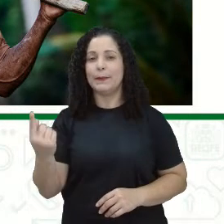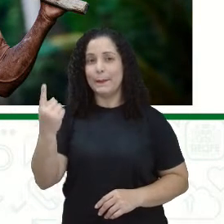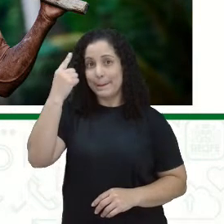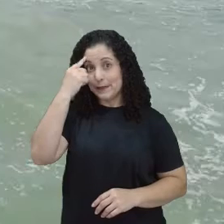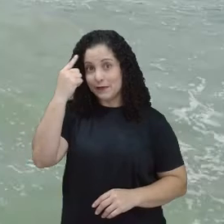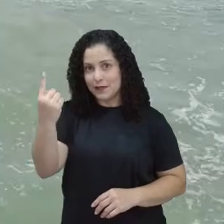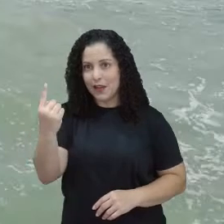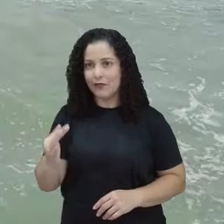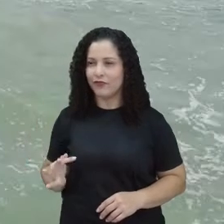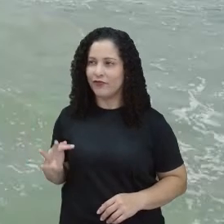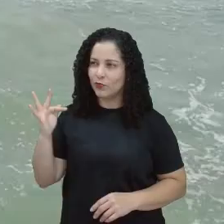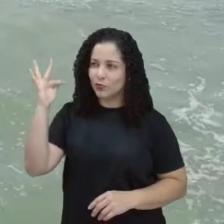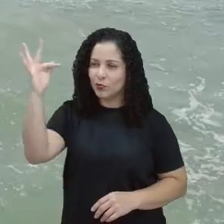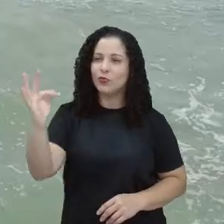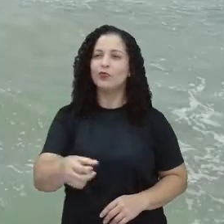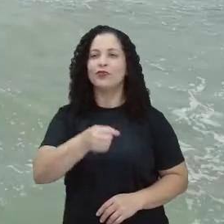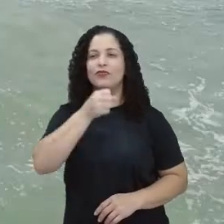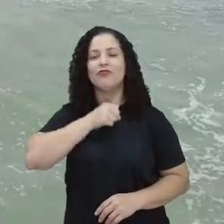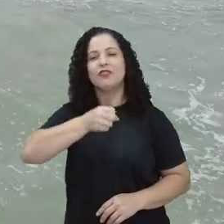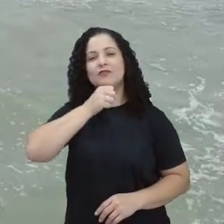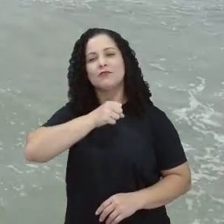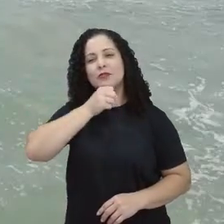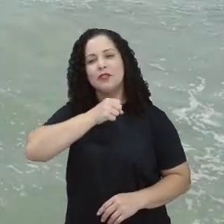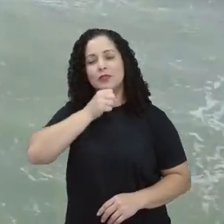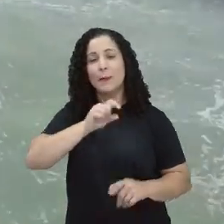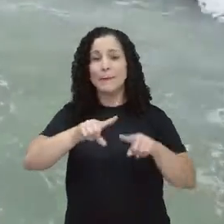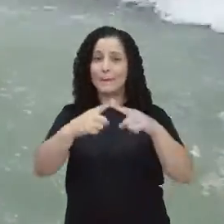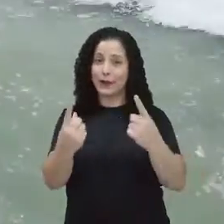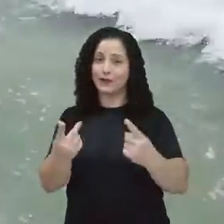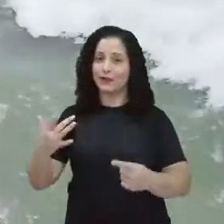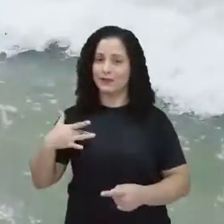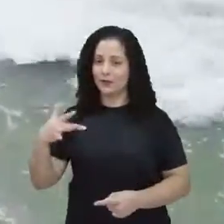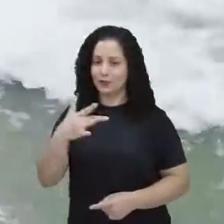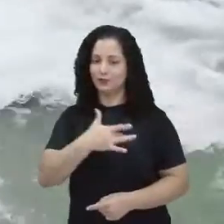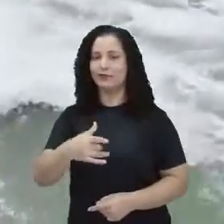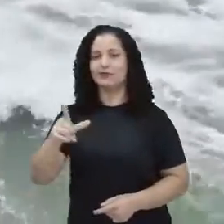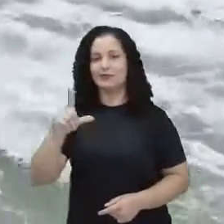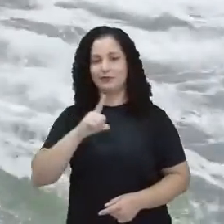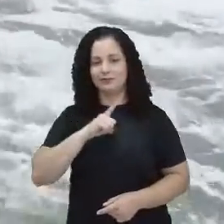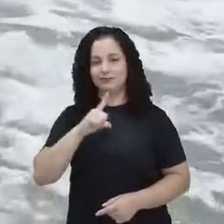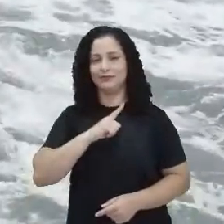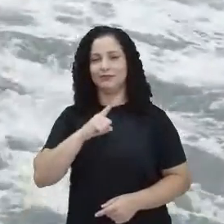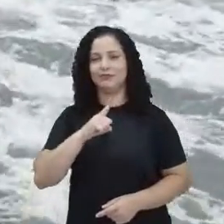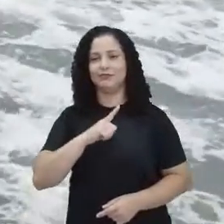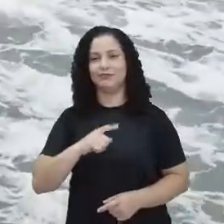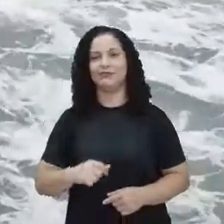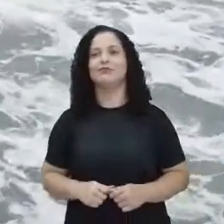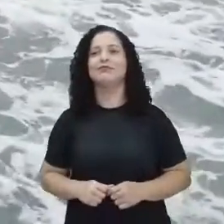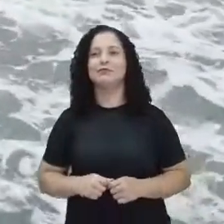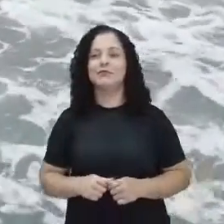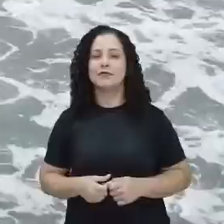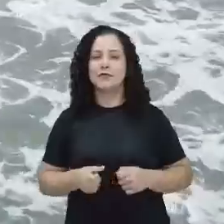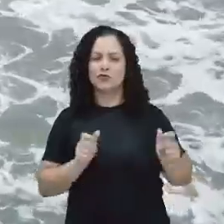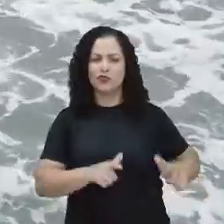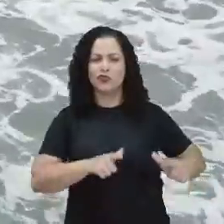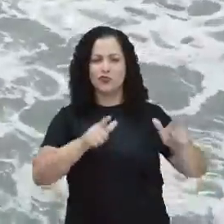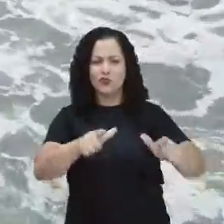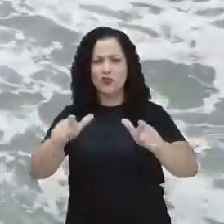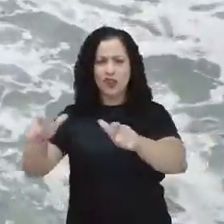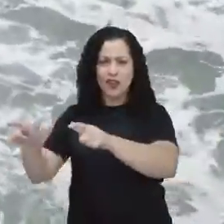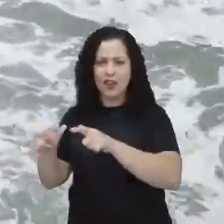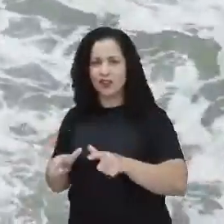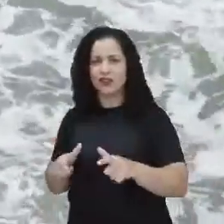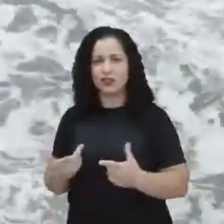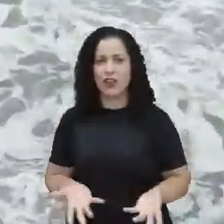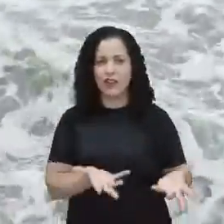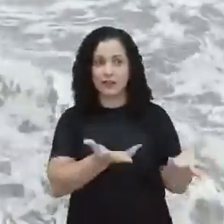envelhecimento ativo, esse envelhecimento sadio, um envelhecimento em que as cidades, em que os locais vão estar prontos para